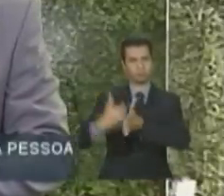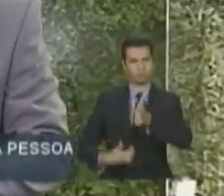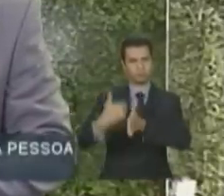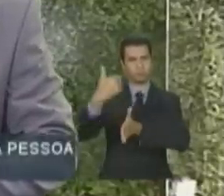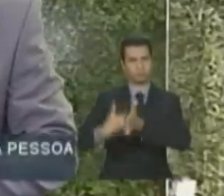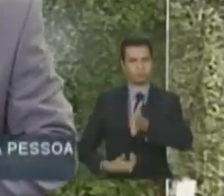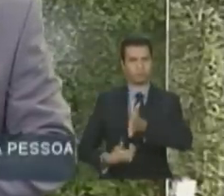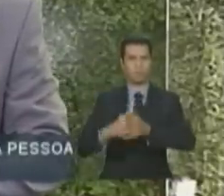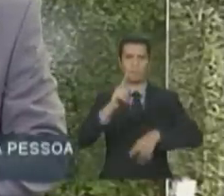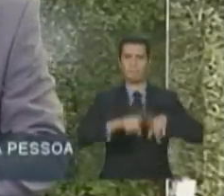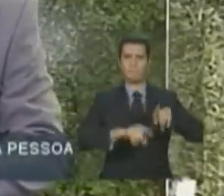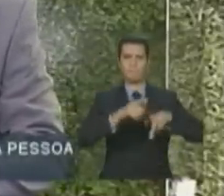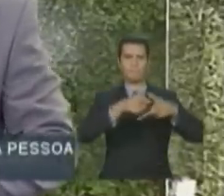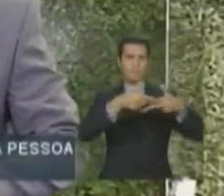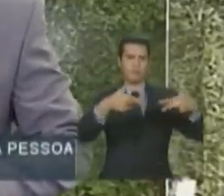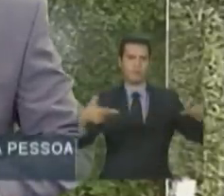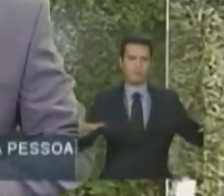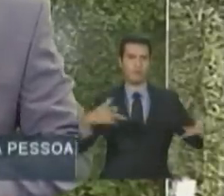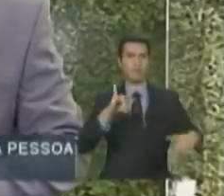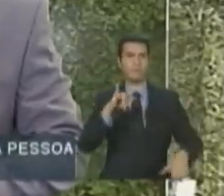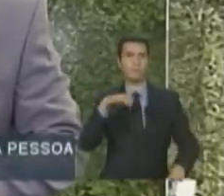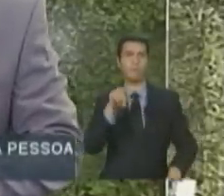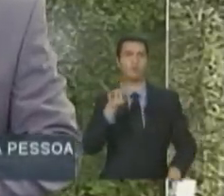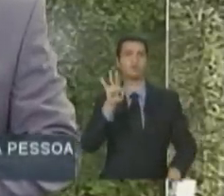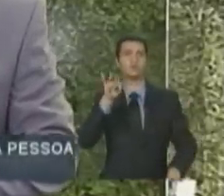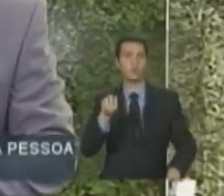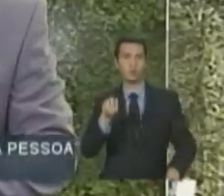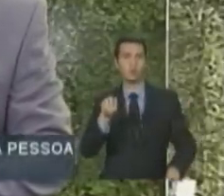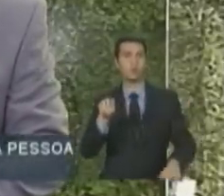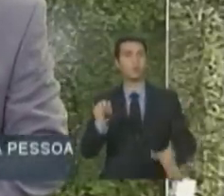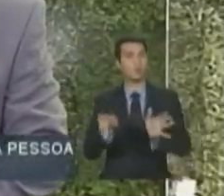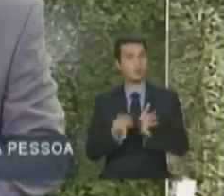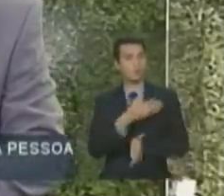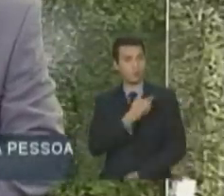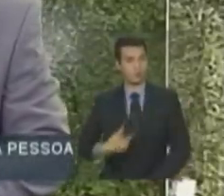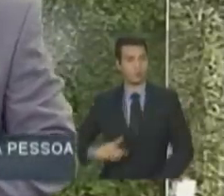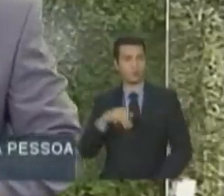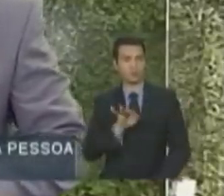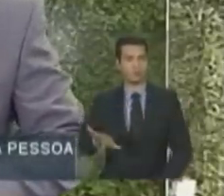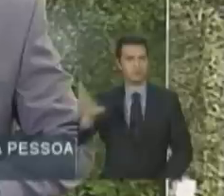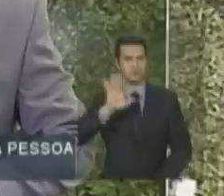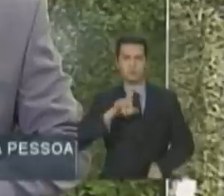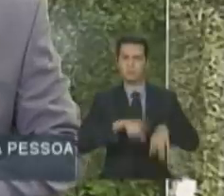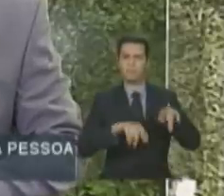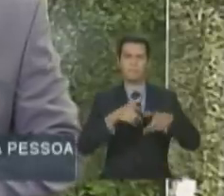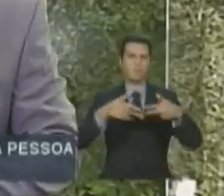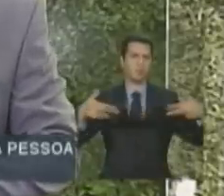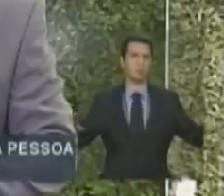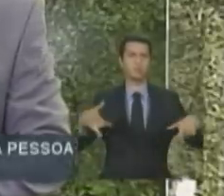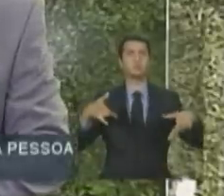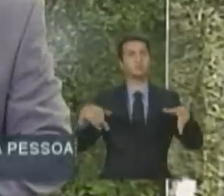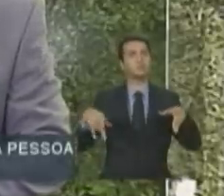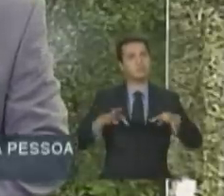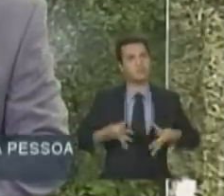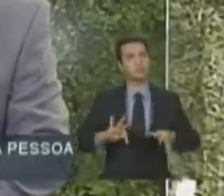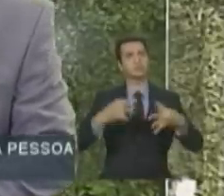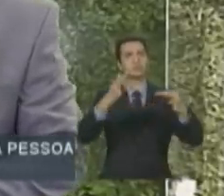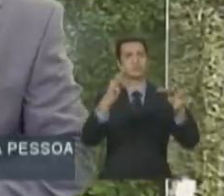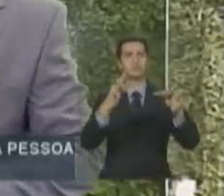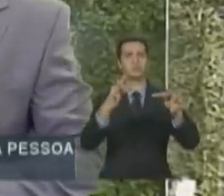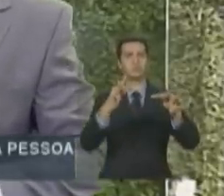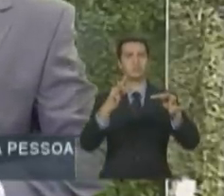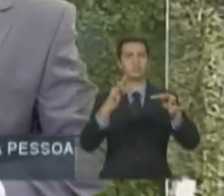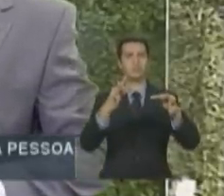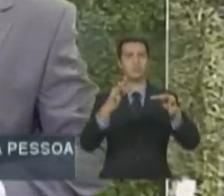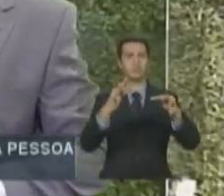desoneração de impostos federais em diversos produtos de tecnologias assistivas. E